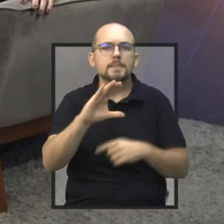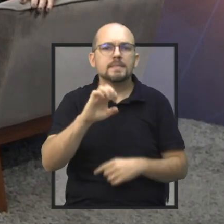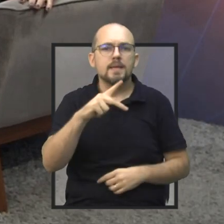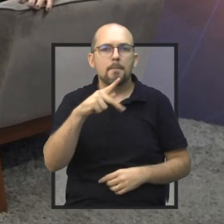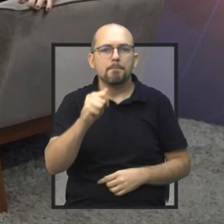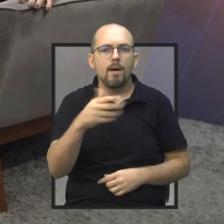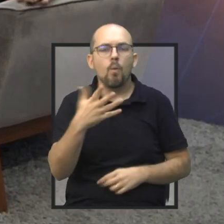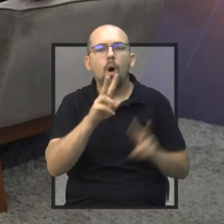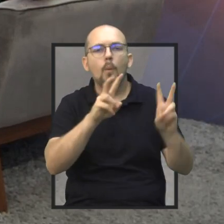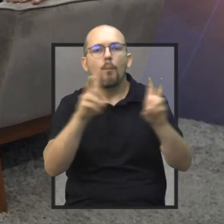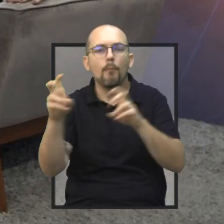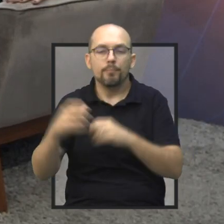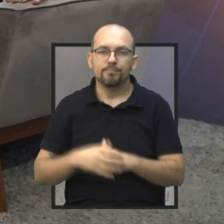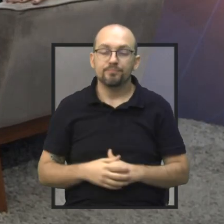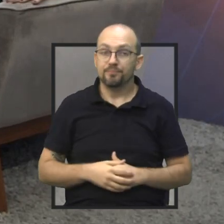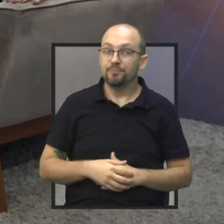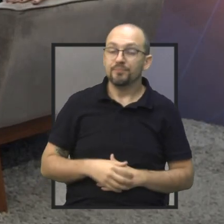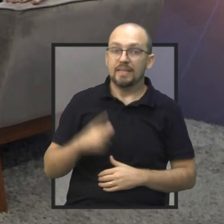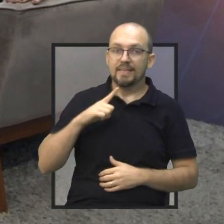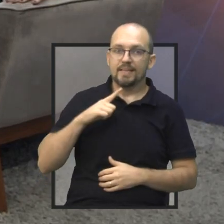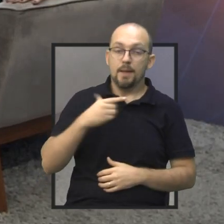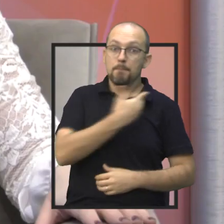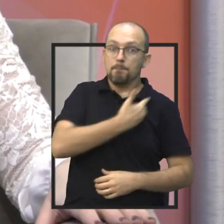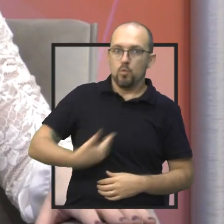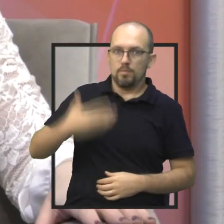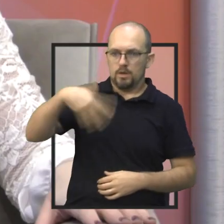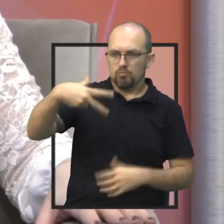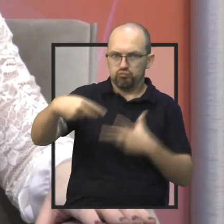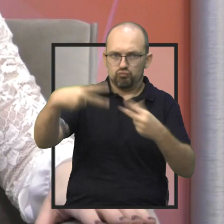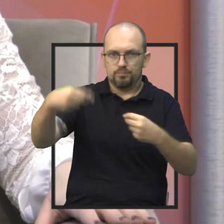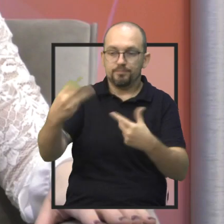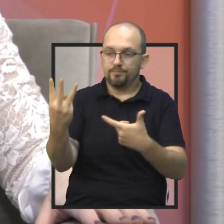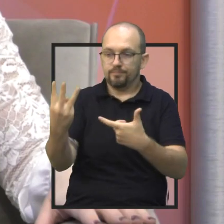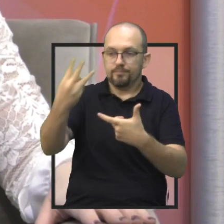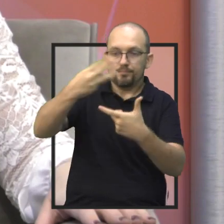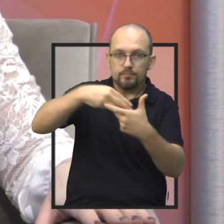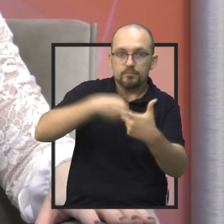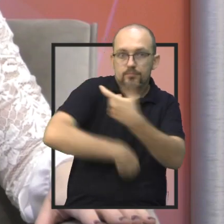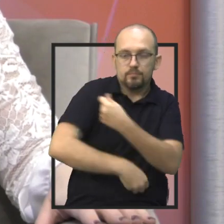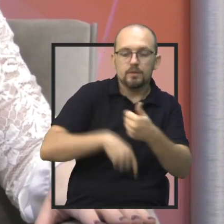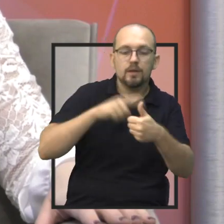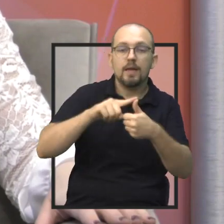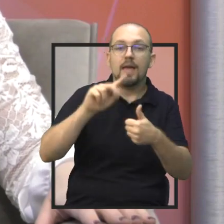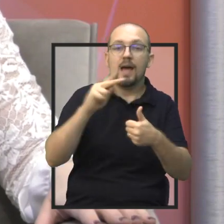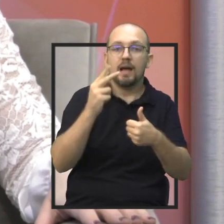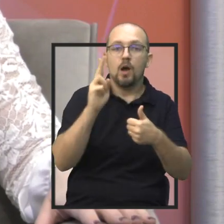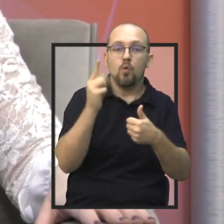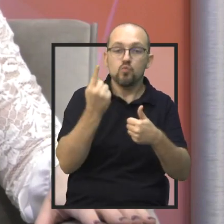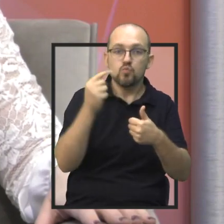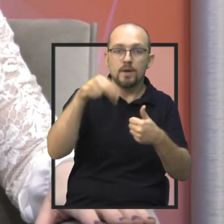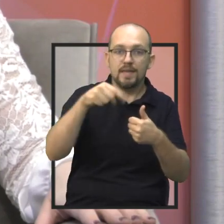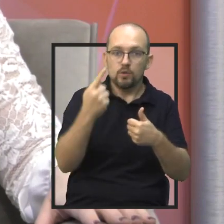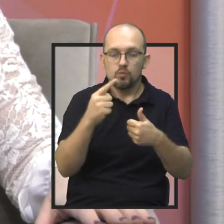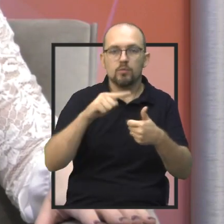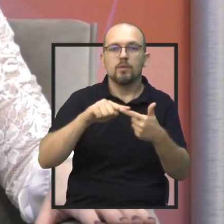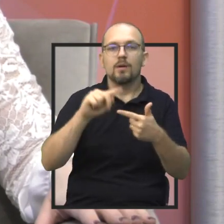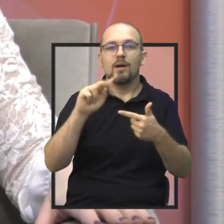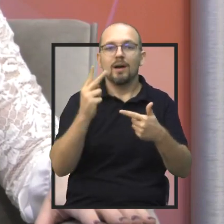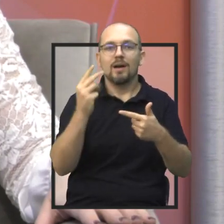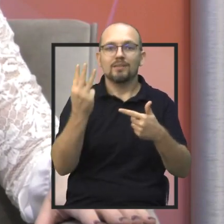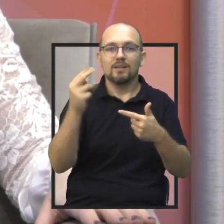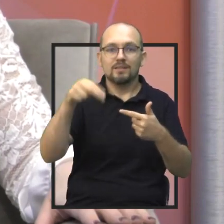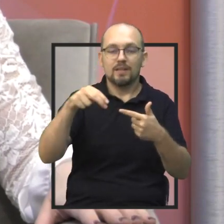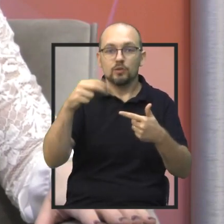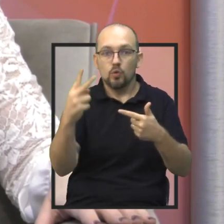protege, doutora? A vacina da rede pública trivalente, ela está protegendo contra o H1N1, o H3N2 e um dos tipos de influenza B,